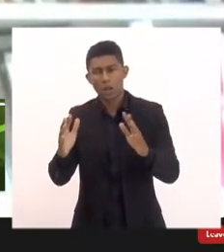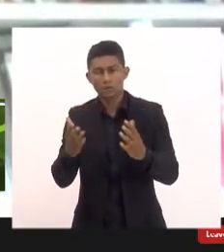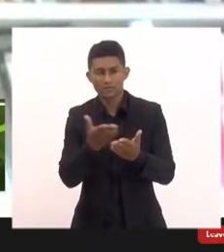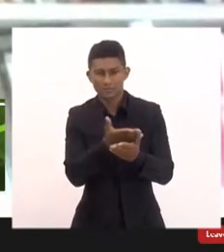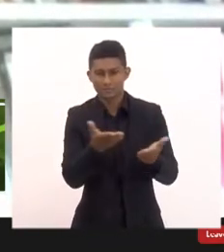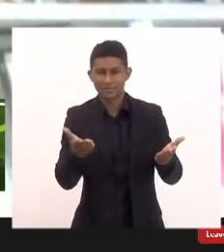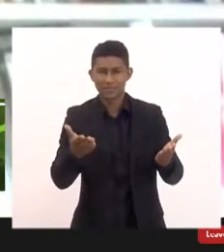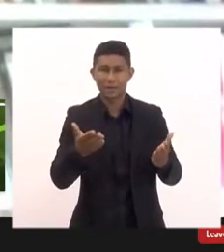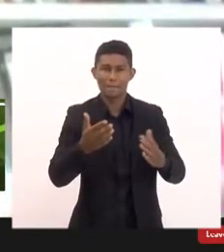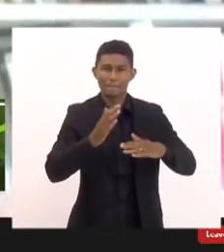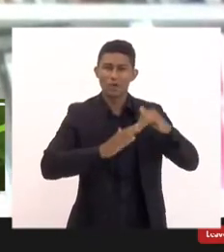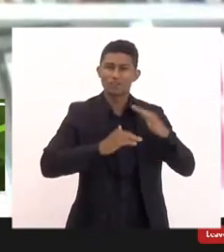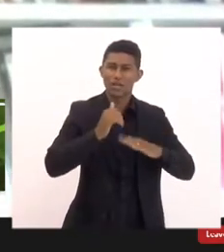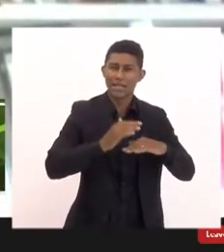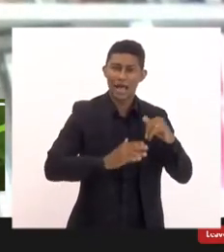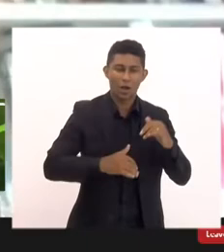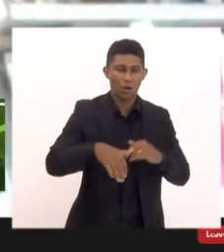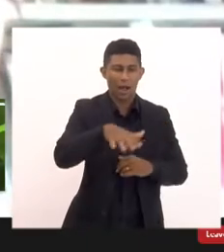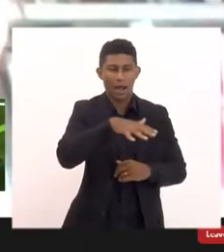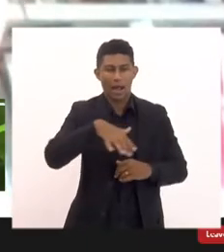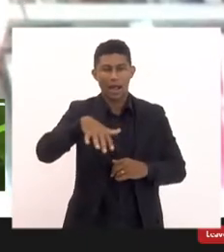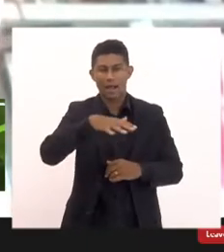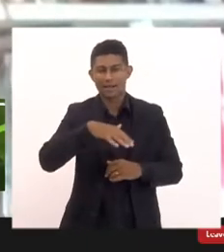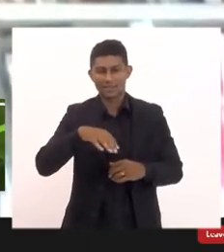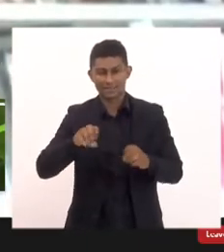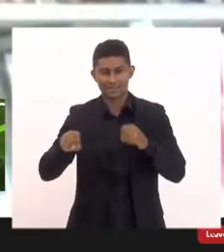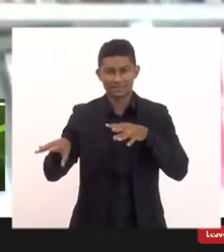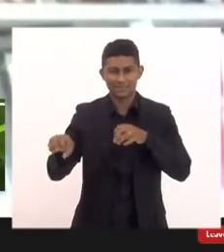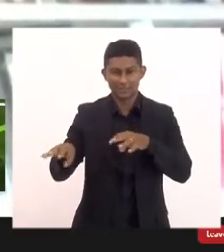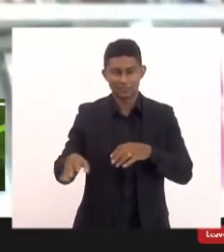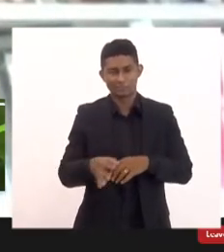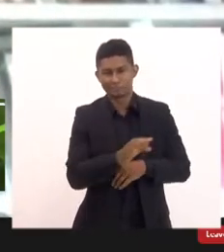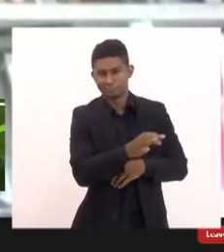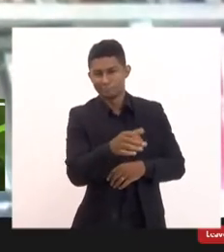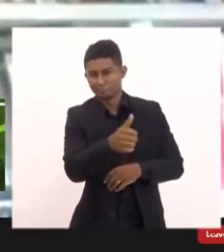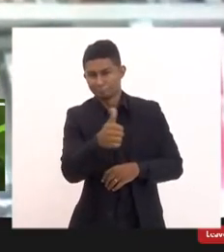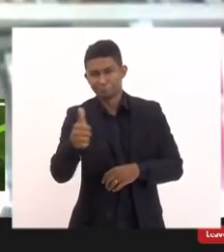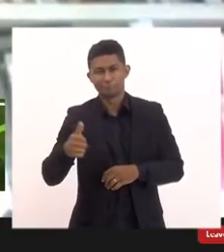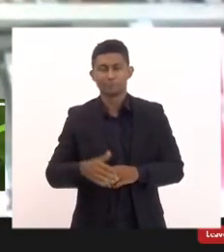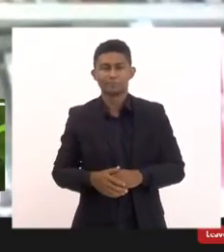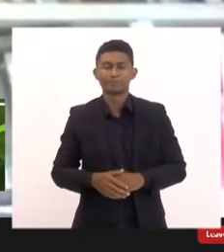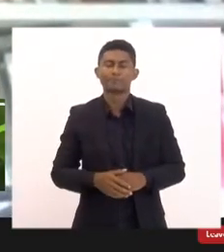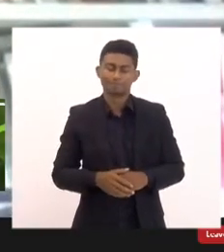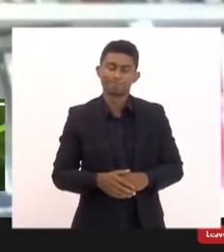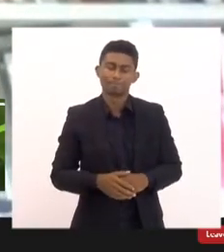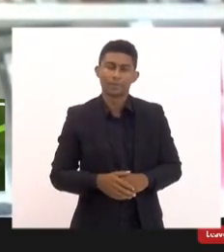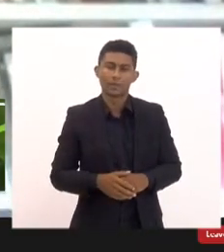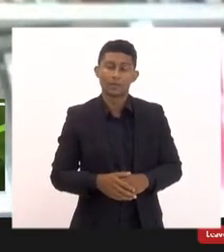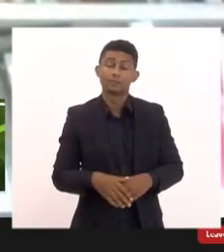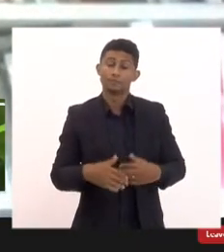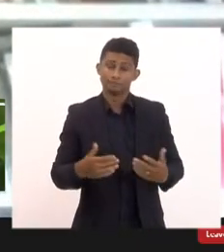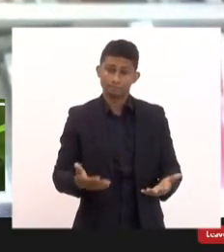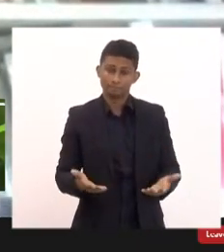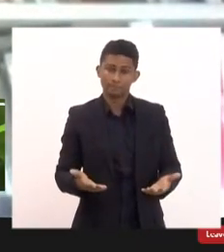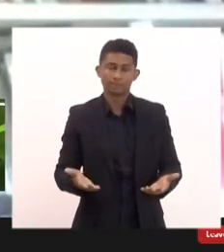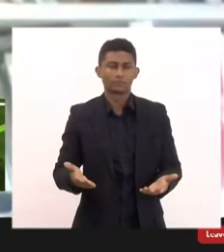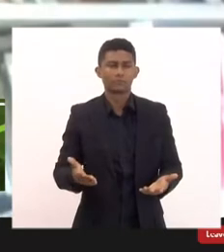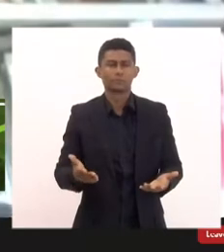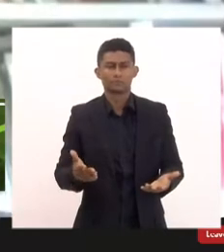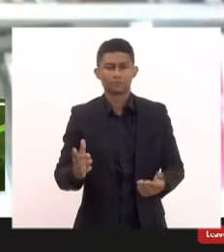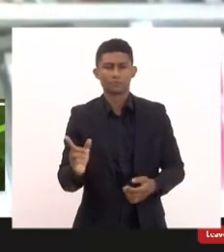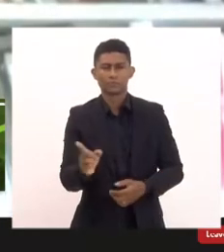educação, posso talvez afirmar dessa maneira. Bem, é claro que todos